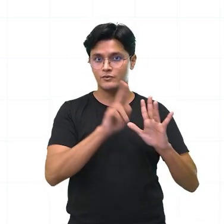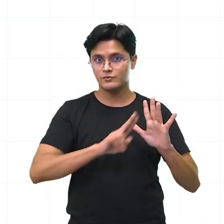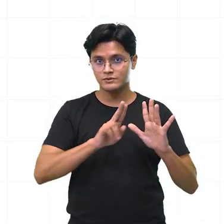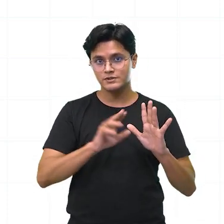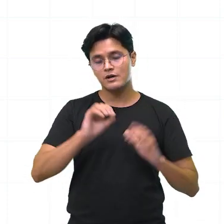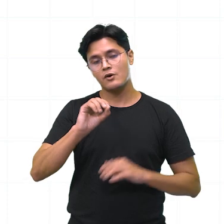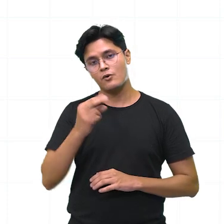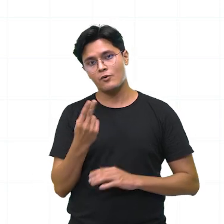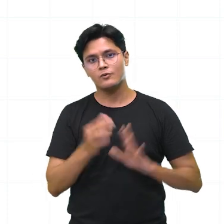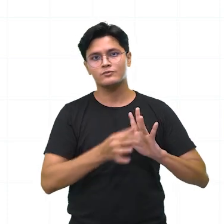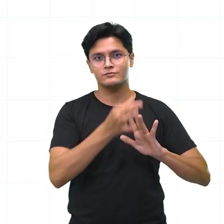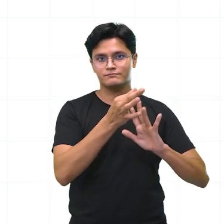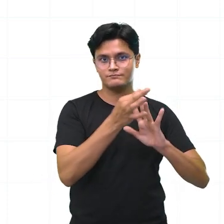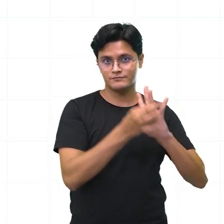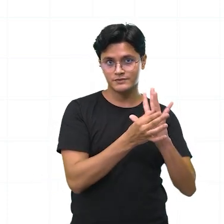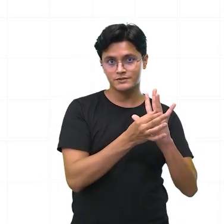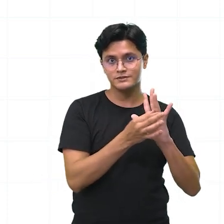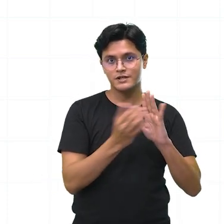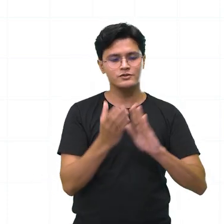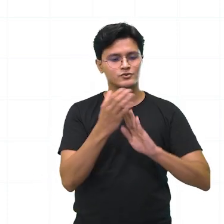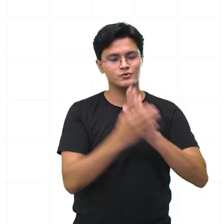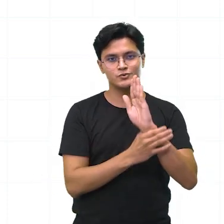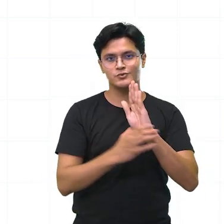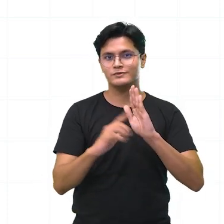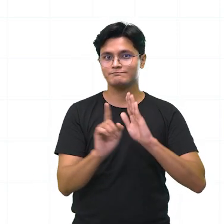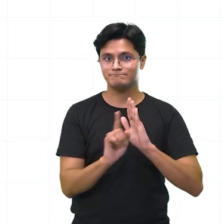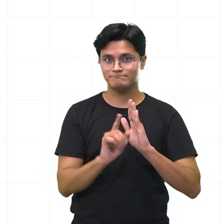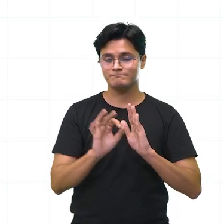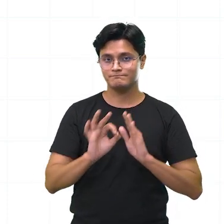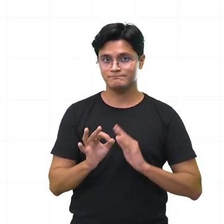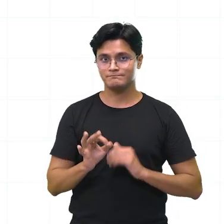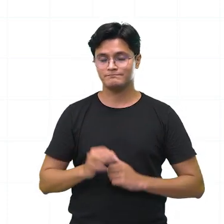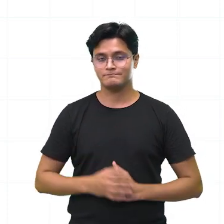põe um anel e não se calça a luva.